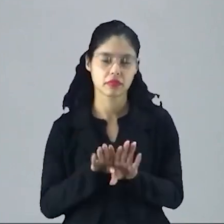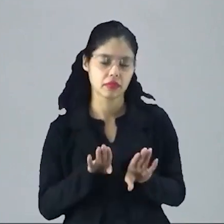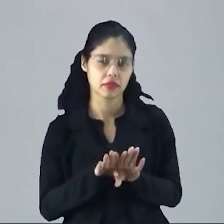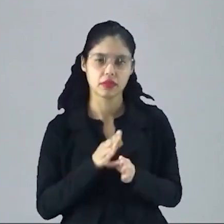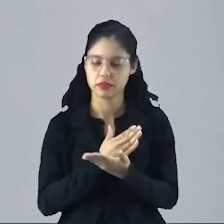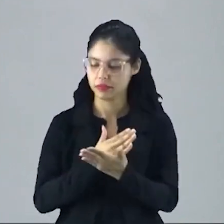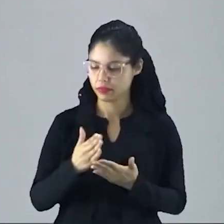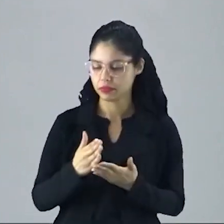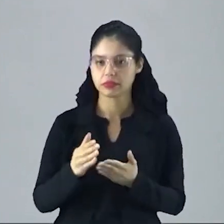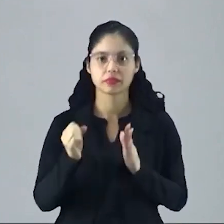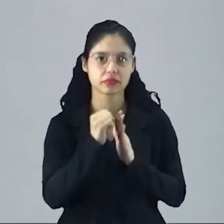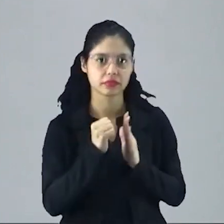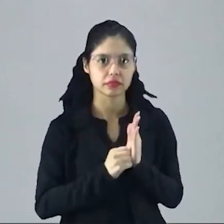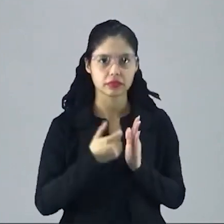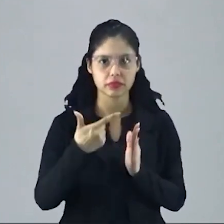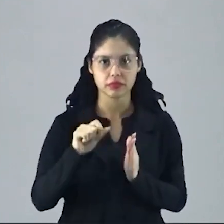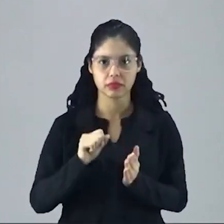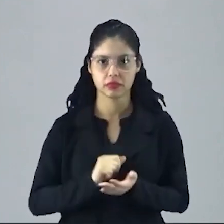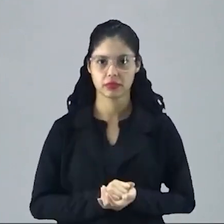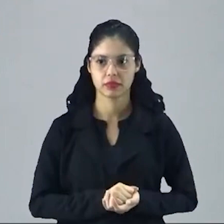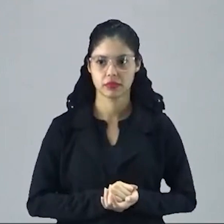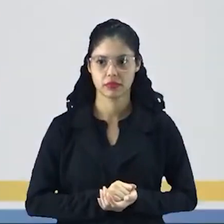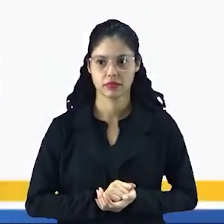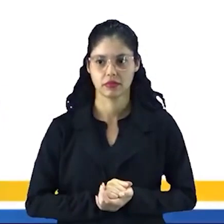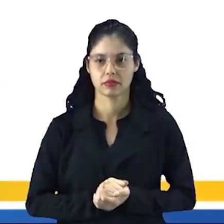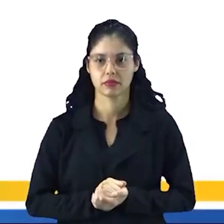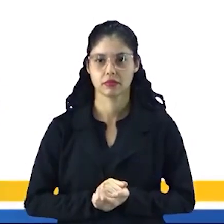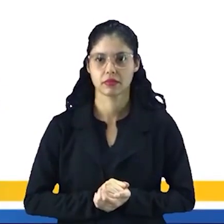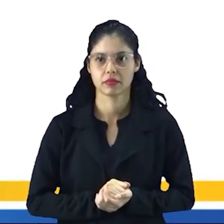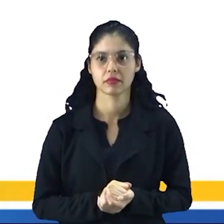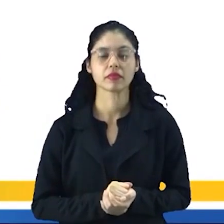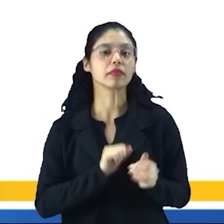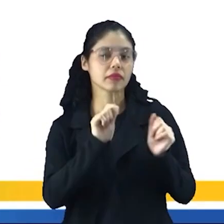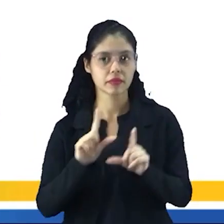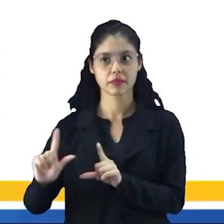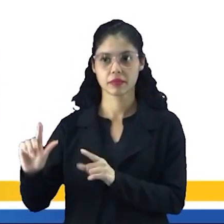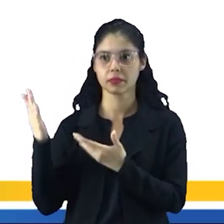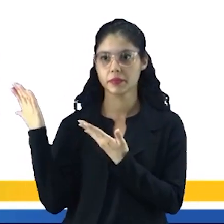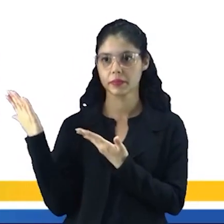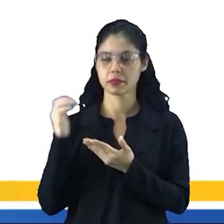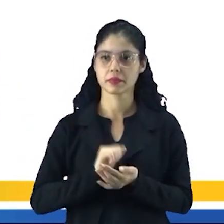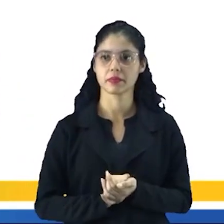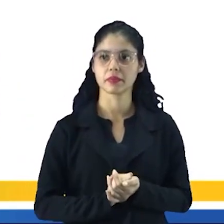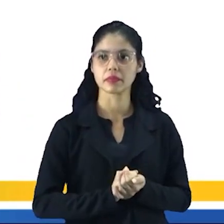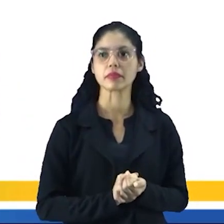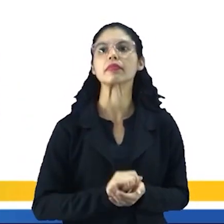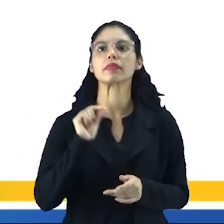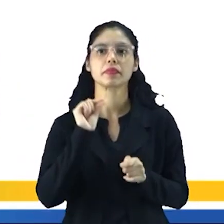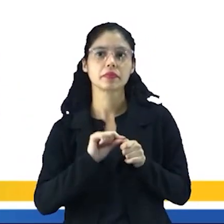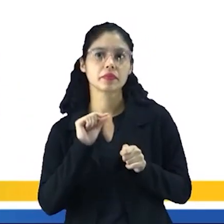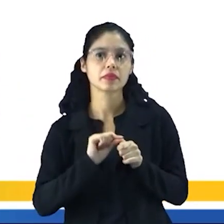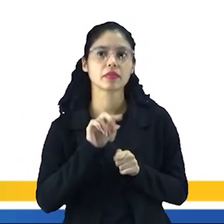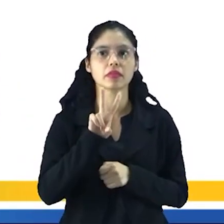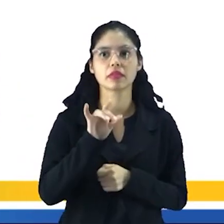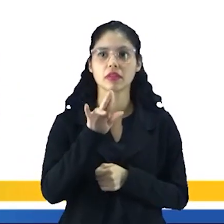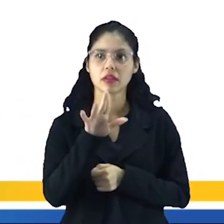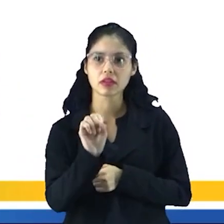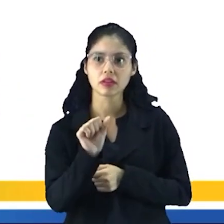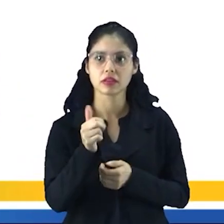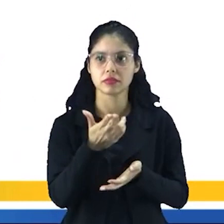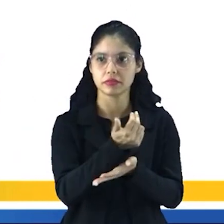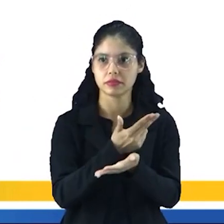vanguarda, nesse início do século XX. Vamos ver aqui, acompanhem comigo. O surrealismo foi uma das